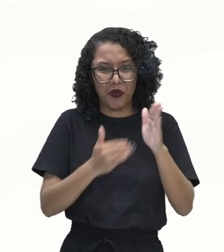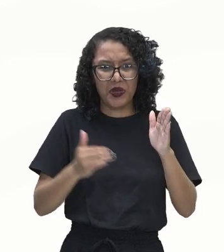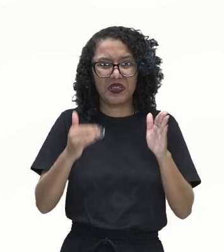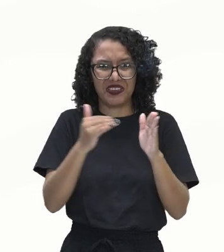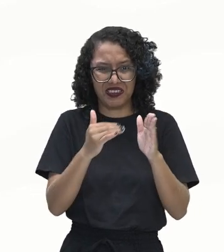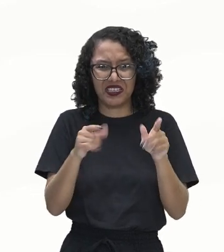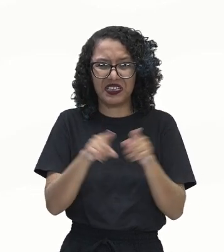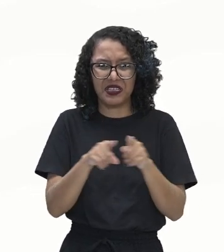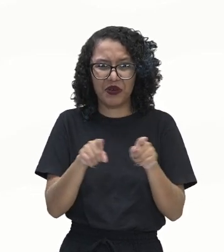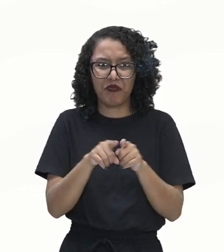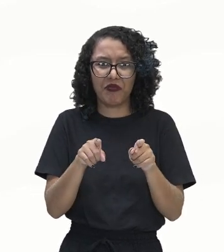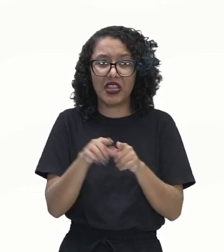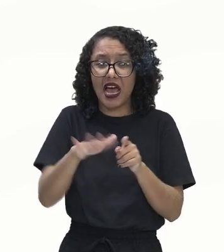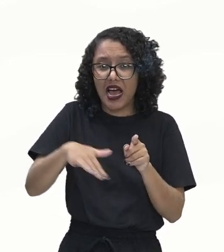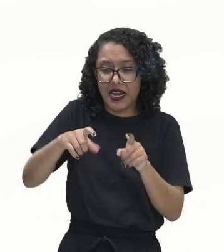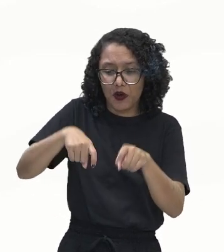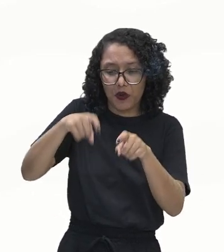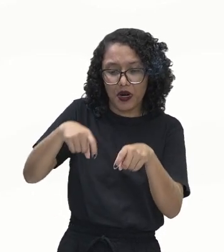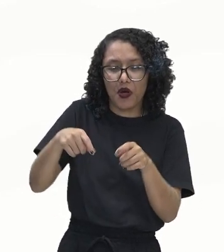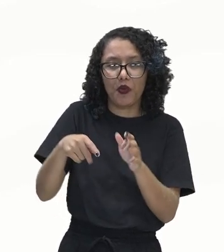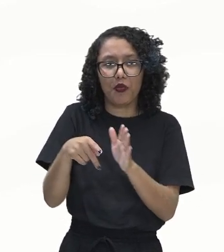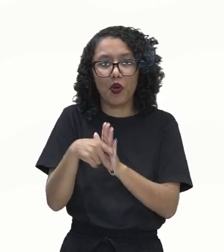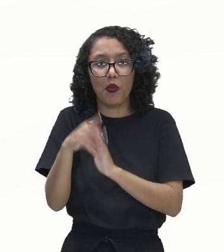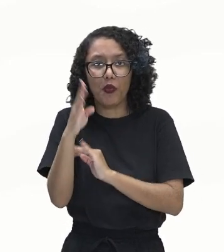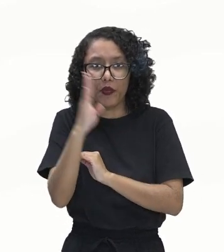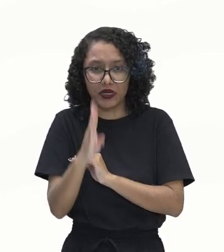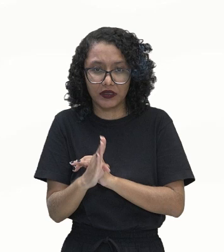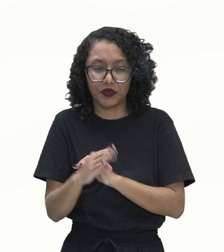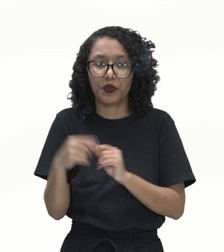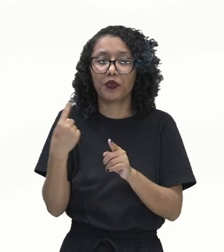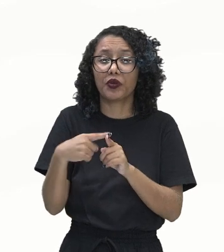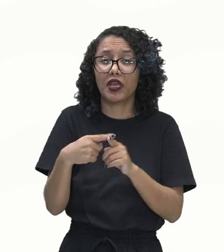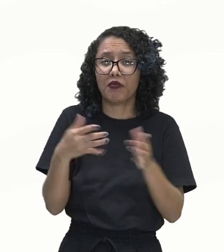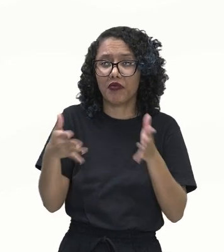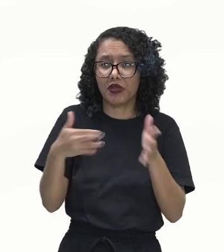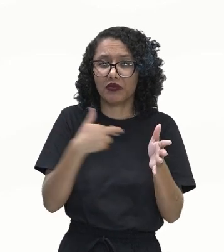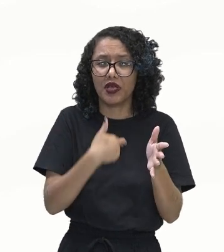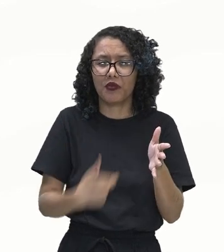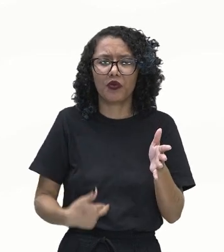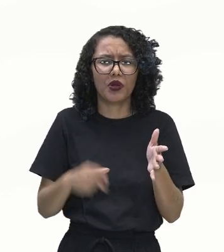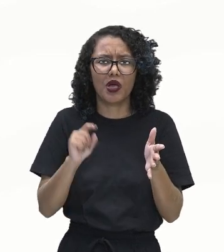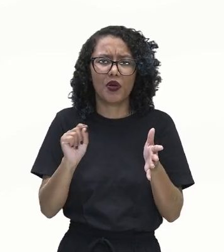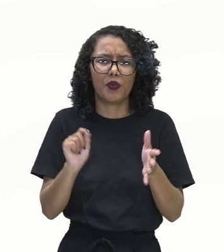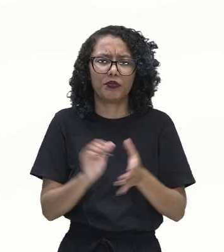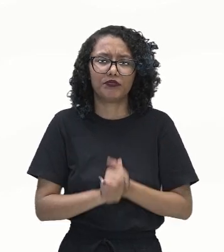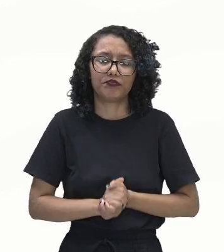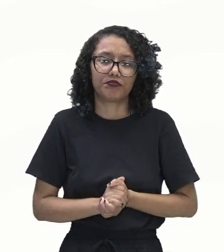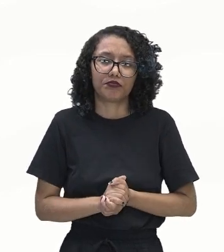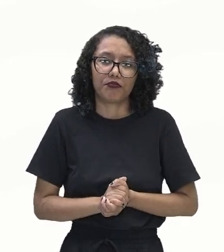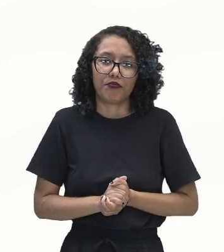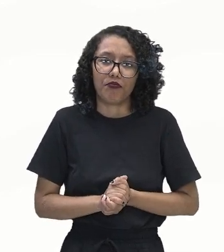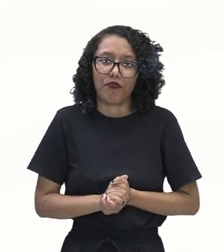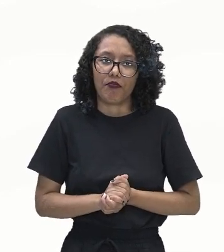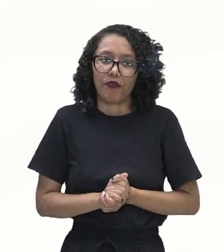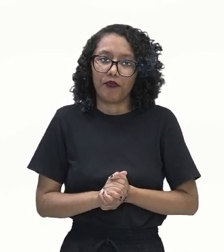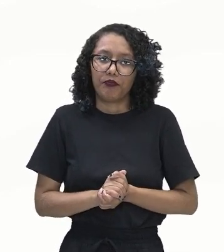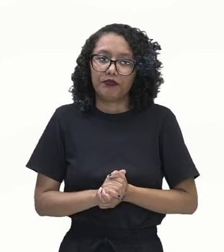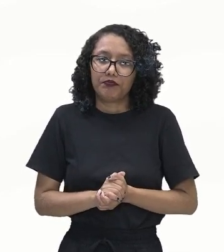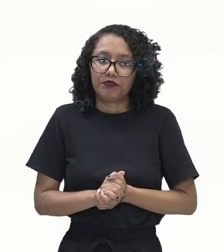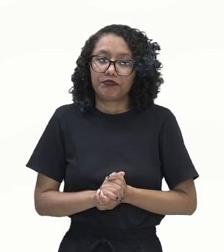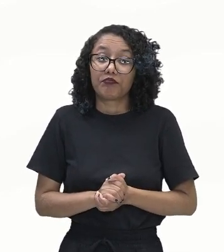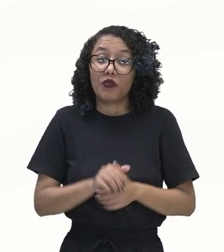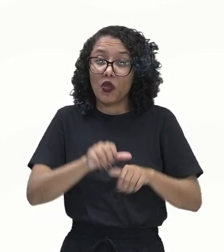quê? Porque até aquele momento, no período da República, as mudanças e melhorias